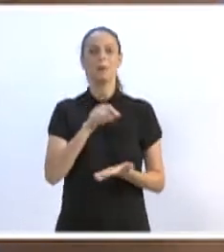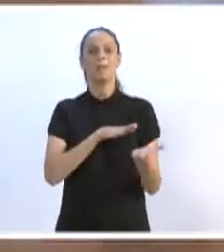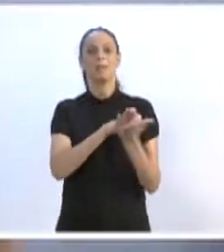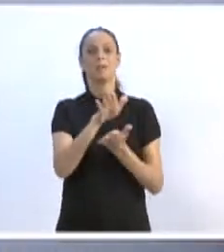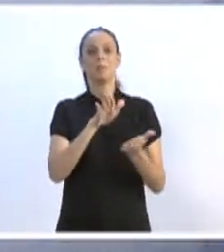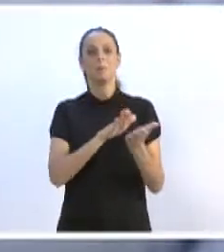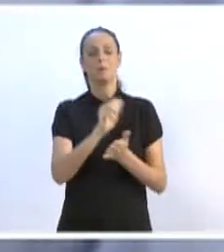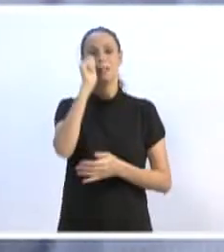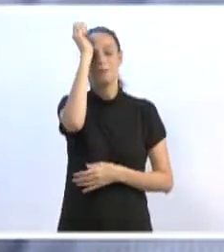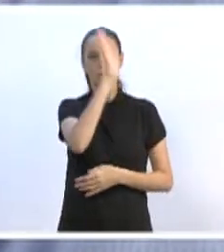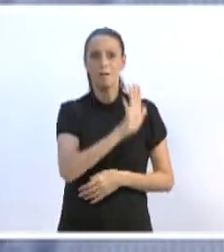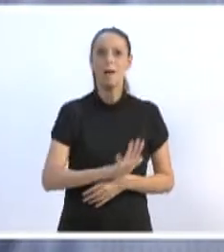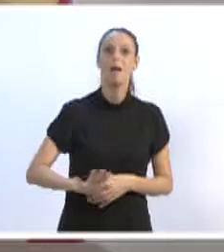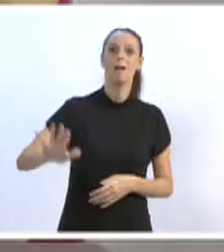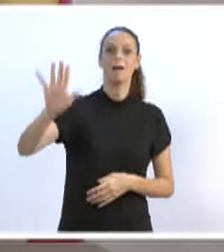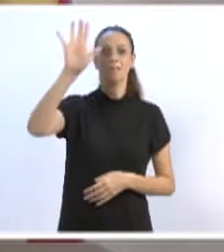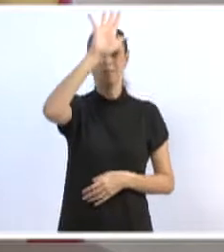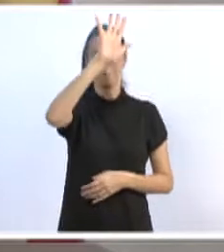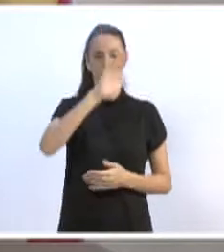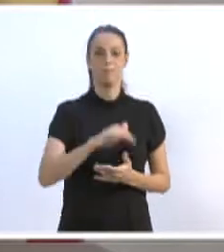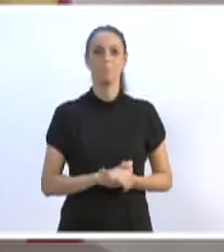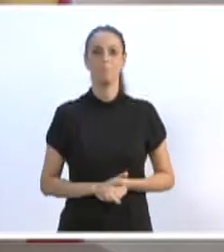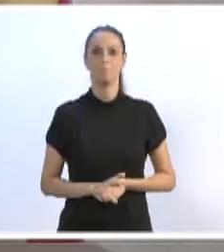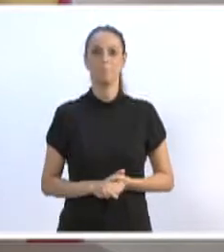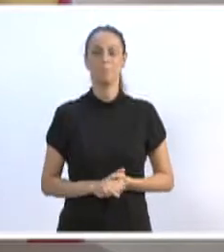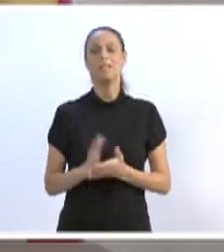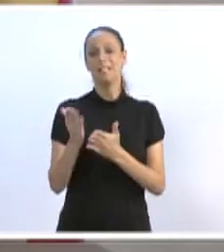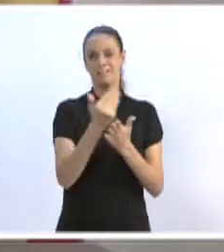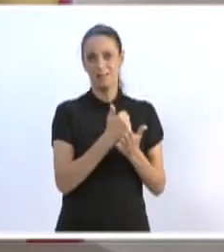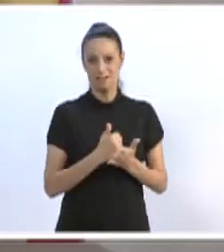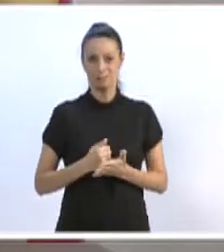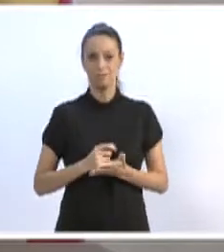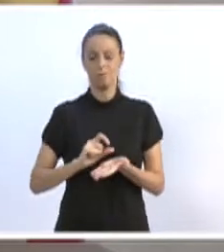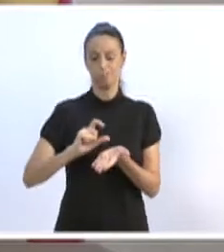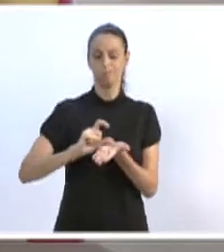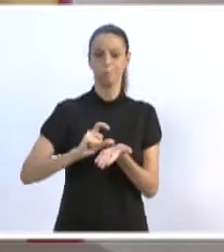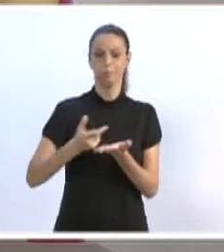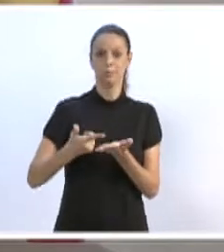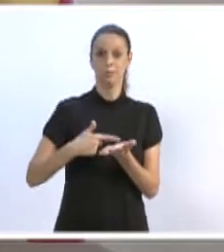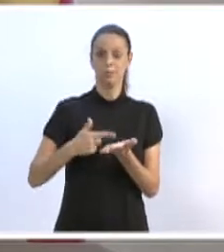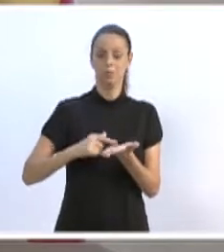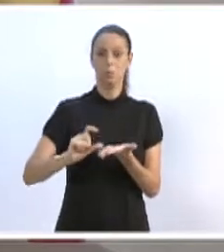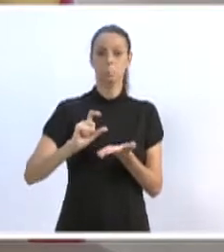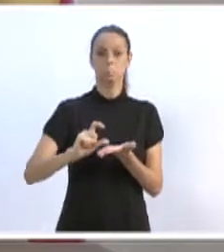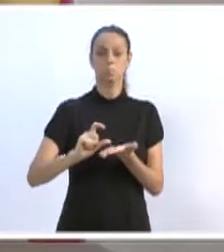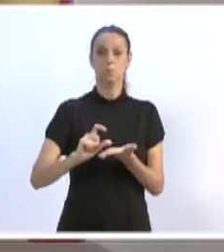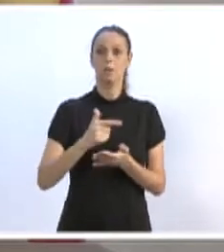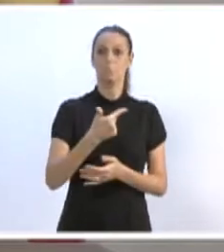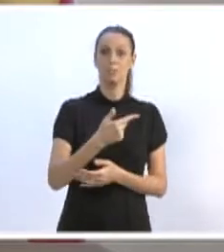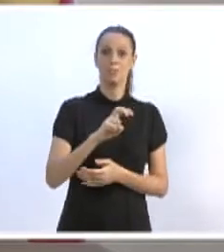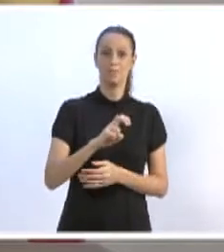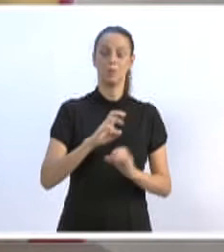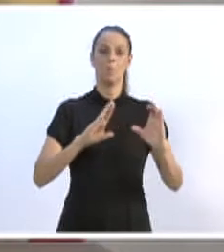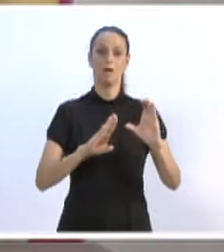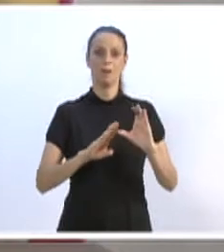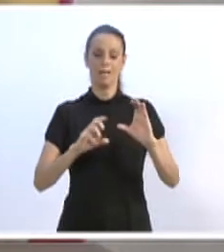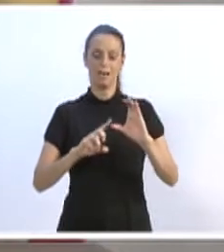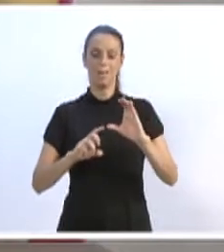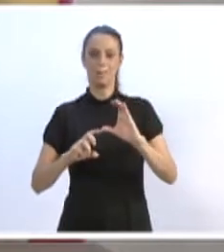Cultural de Blumenau, fomos convidados a participar de um livro publicado anualmente